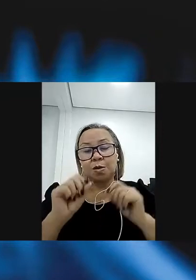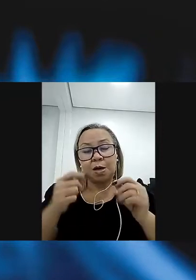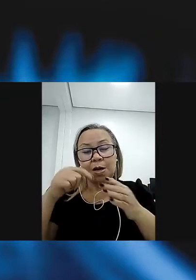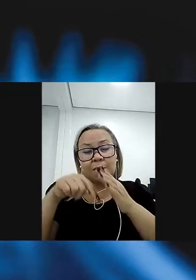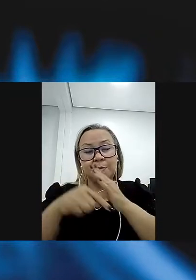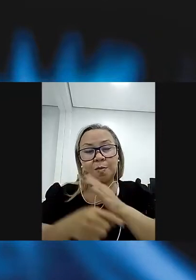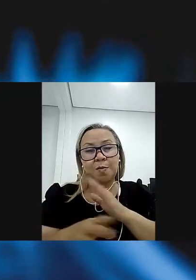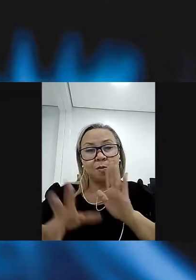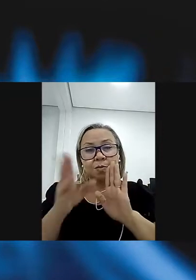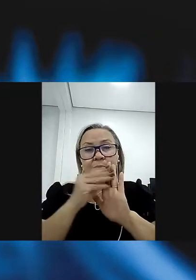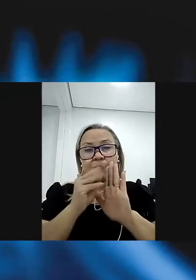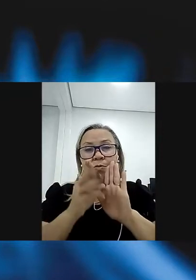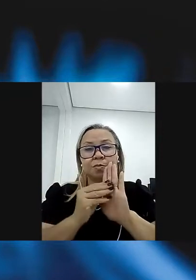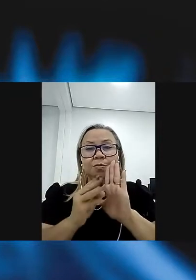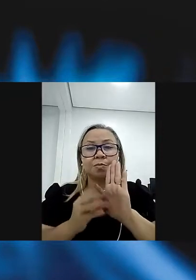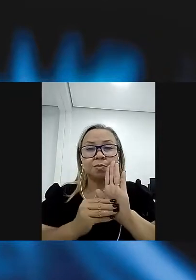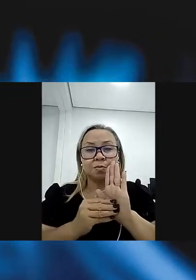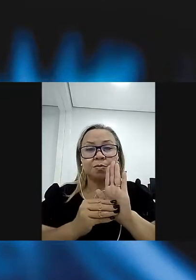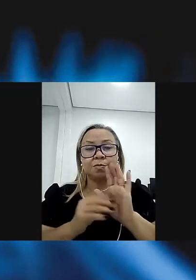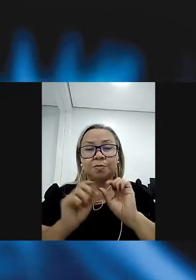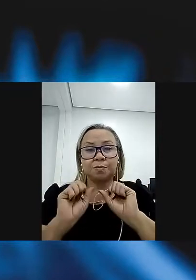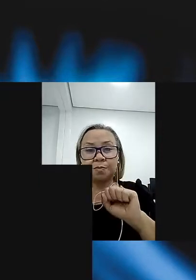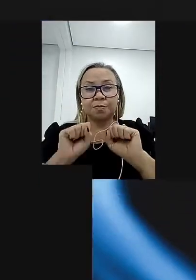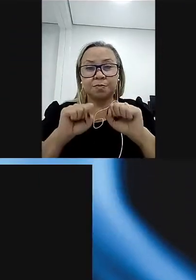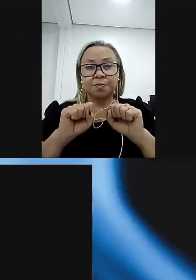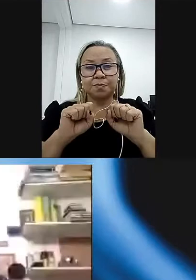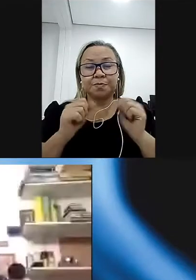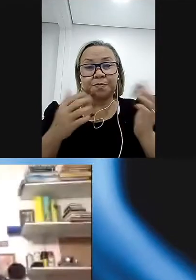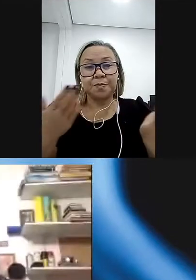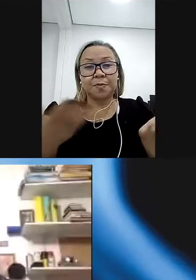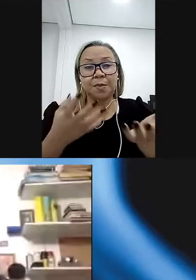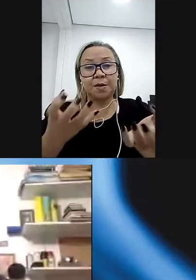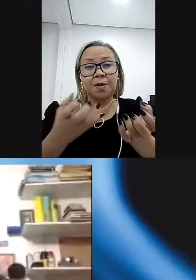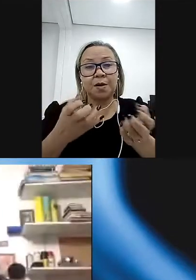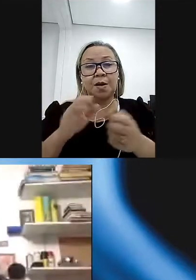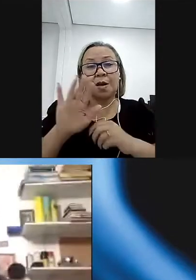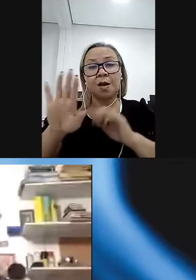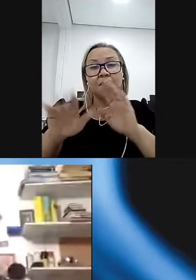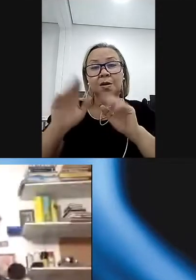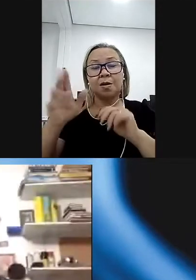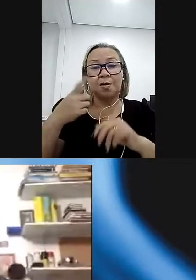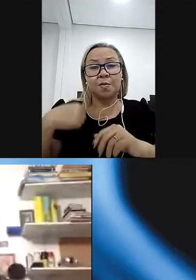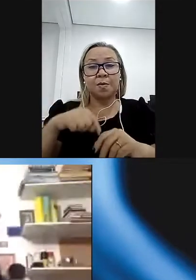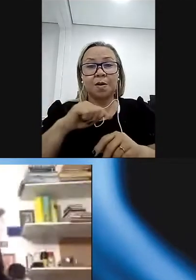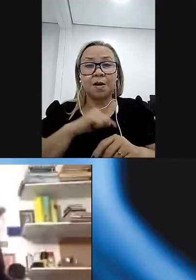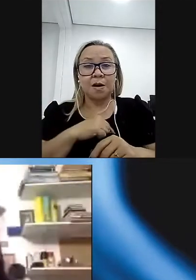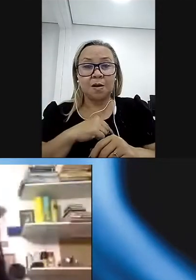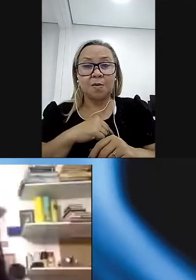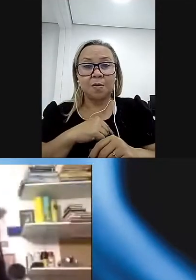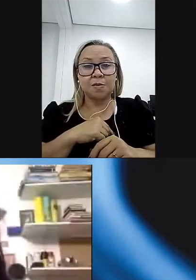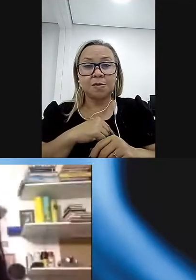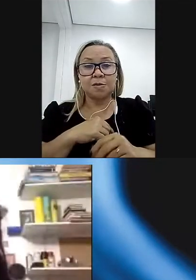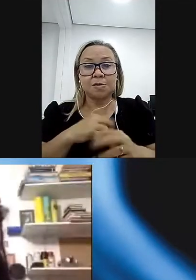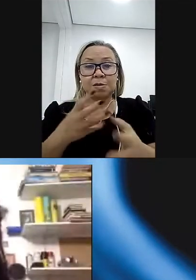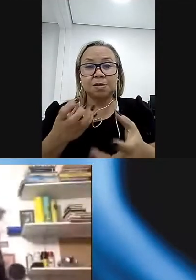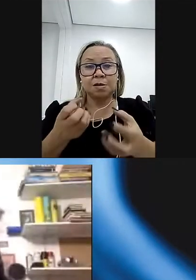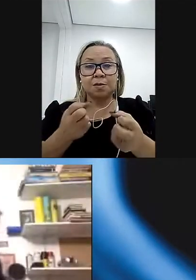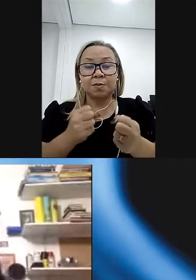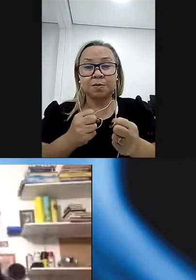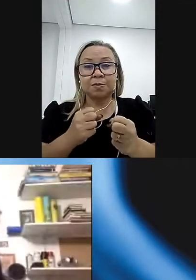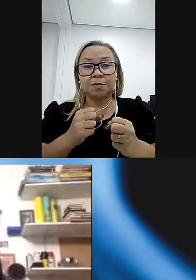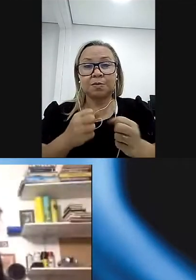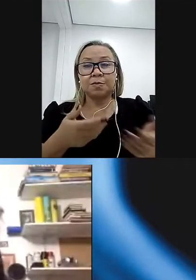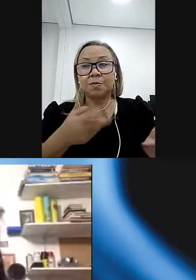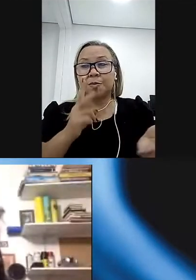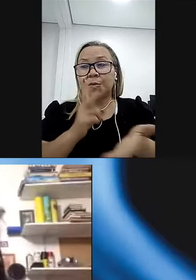conteúdos. Eu agora queria chamar a nossa anfitriã para ela dar